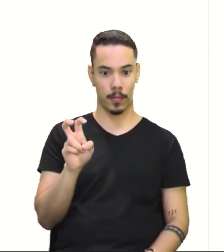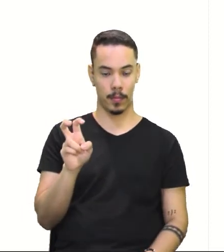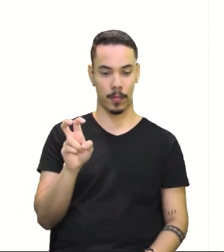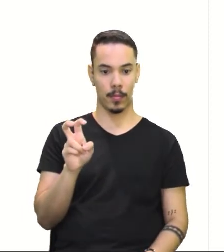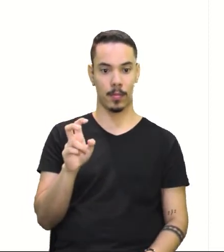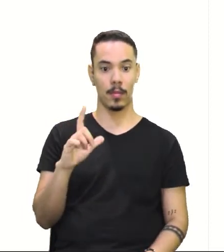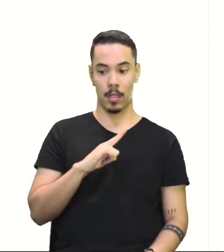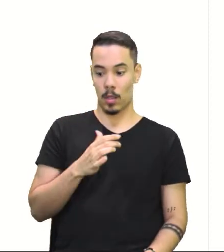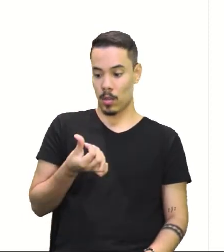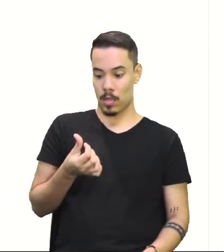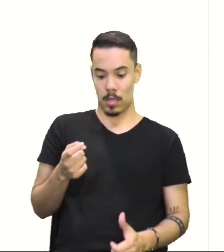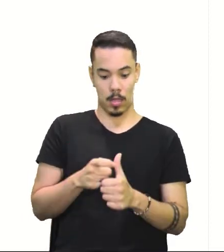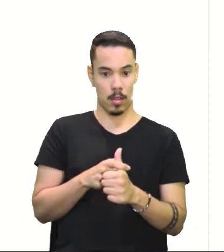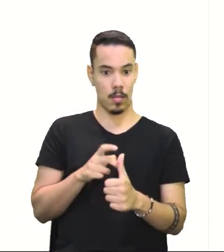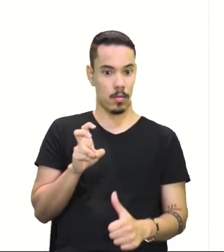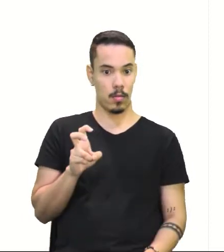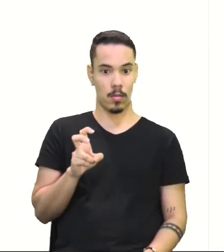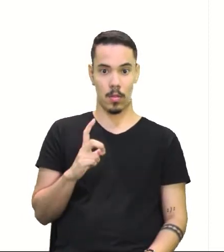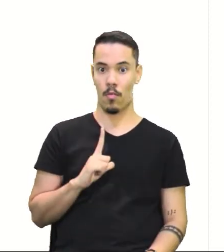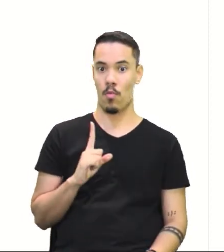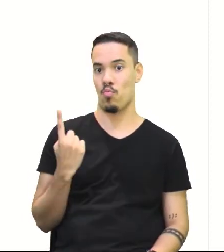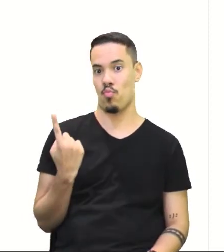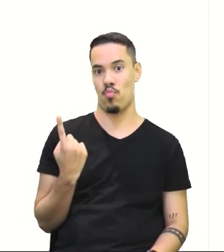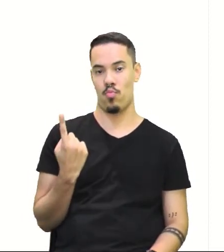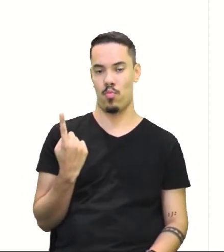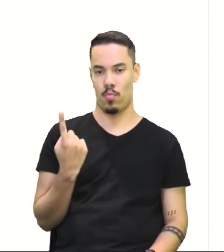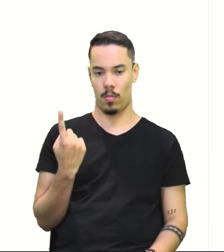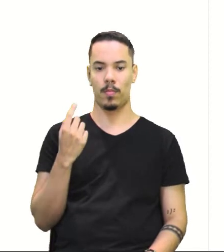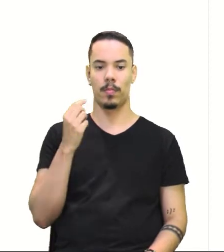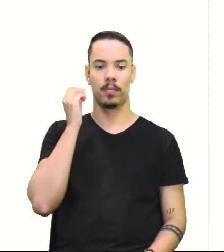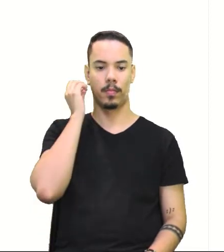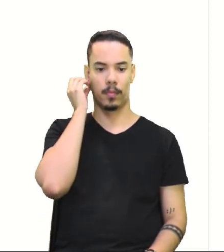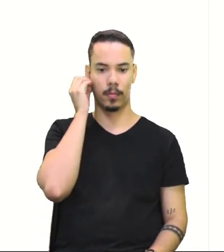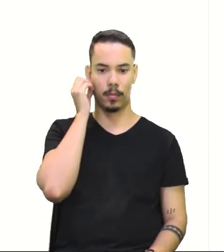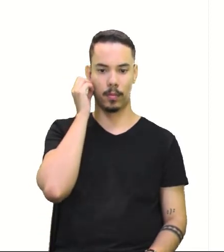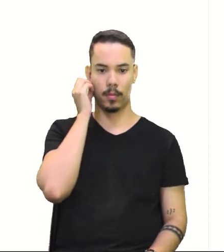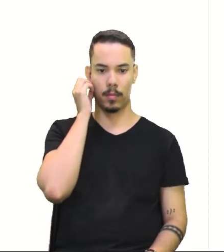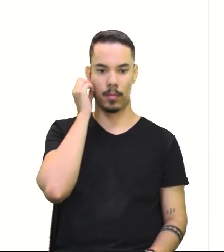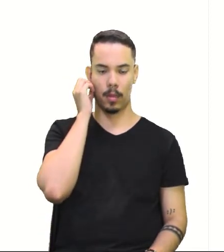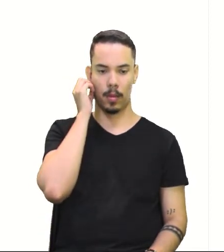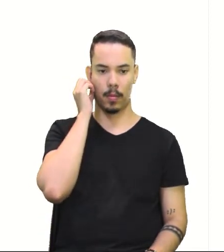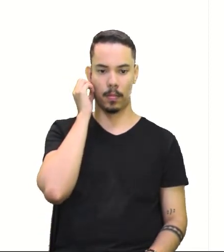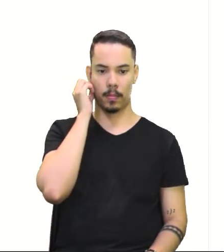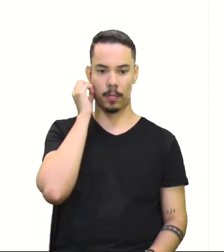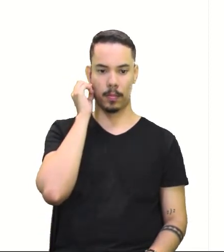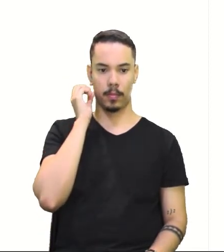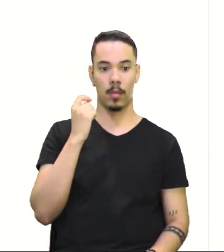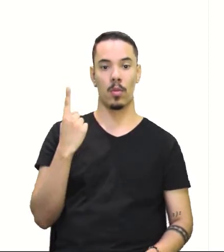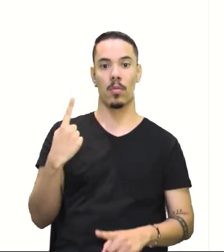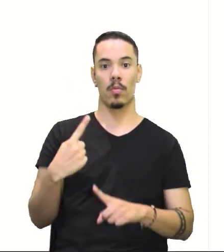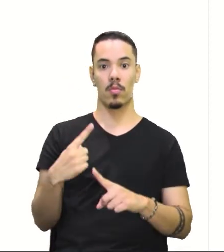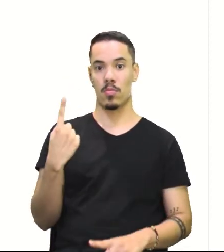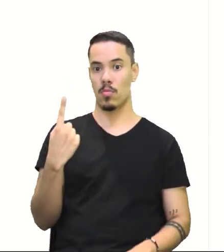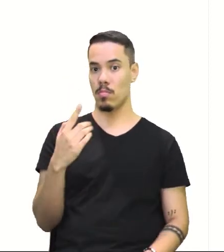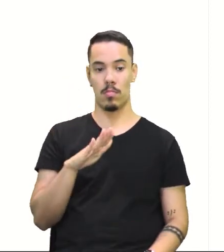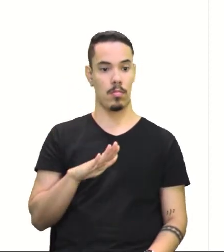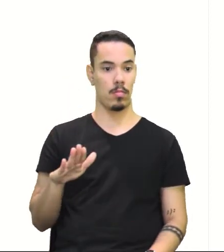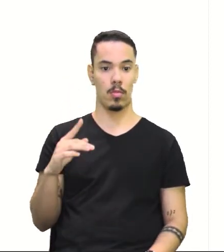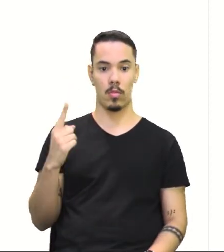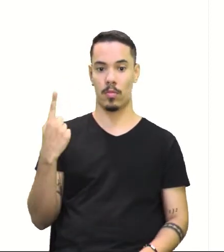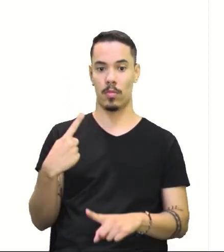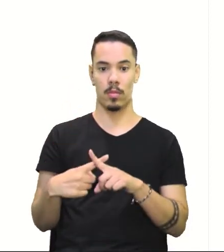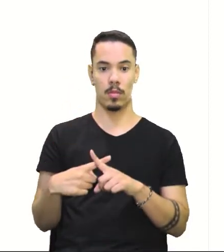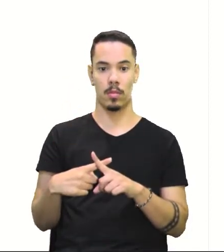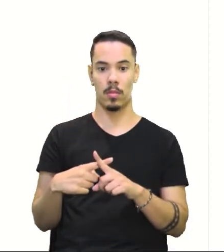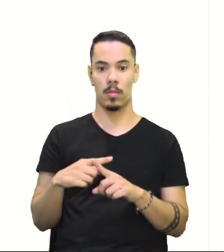tenho 6 e devo 5. Vai ficar com 1. 1 só, né? E agora vamos lá, 1 vezes 1. 1. 1 vezes